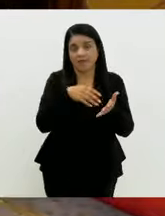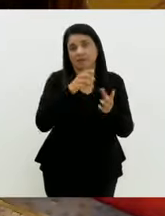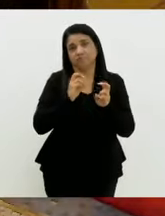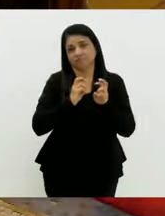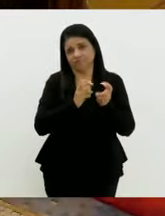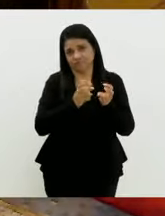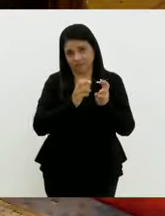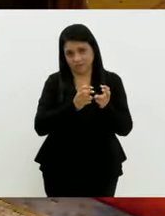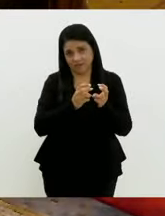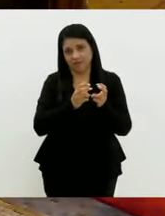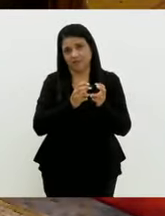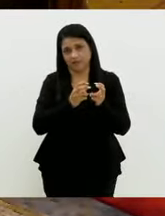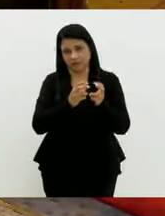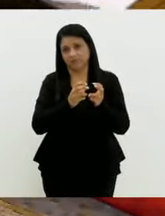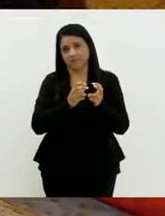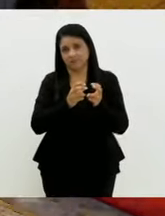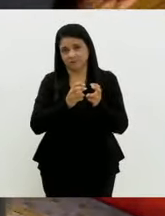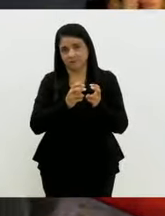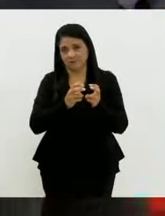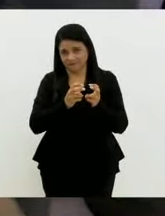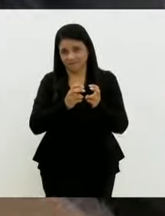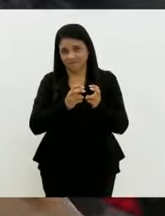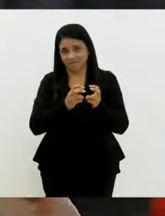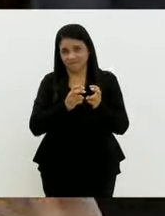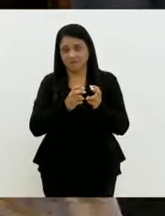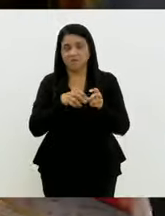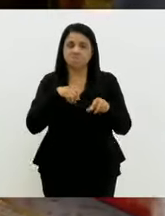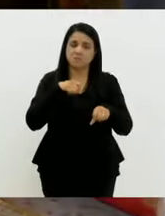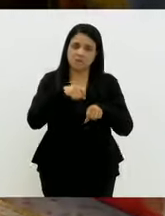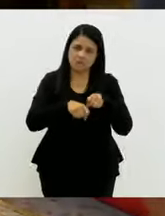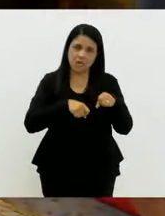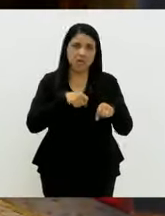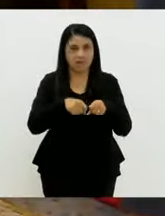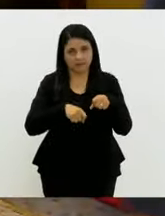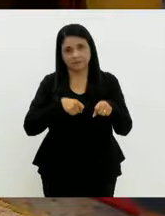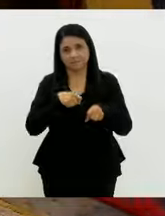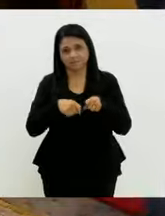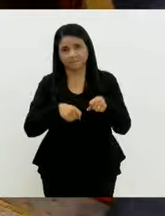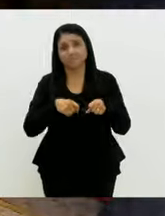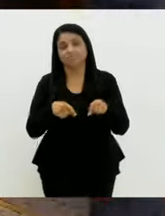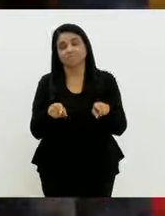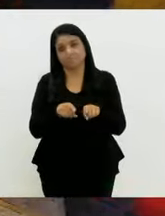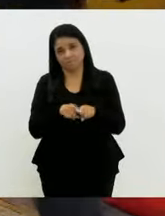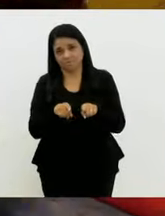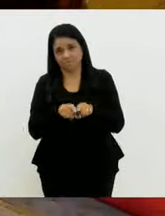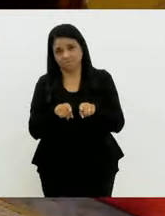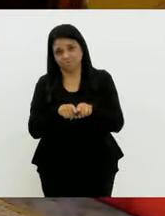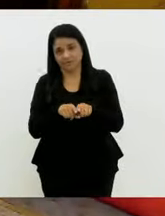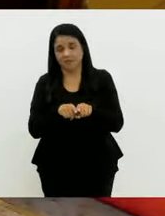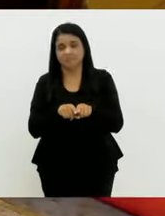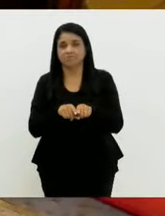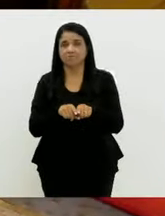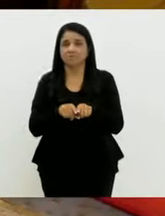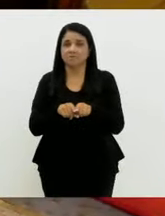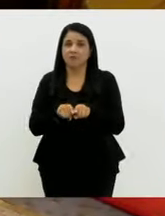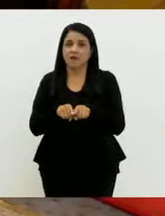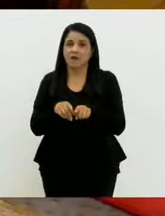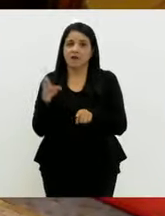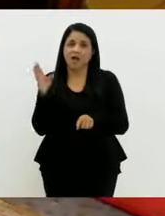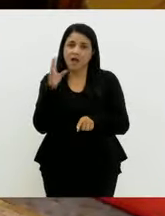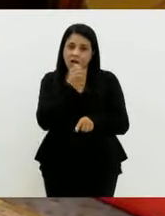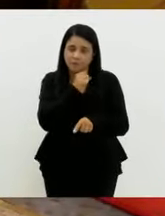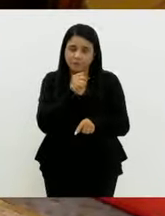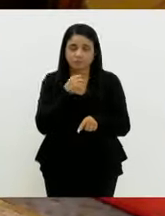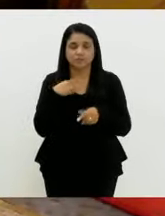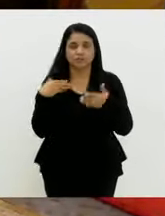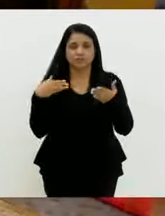deslocamento para a estação, que seja a bicicleta. Sendo assim, está também não só agilizando a forma de chegar ao seu trabalho, ao